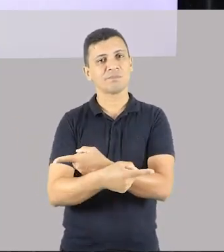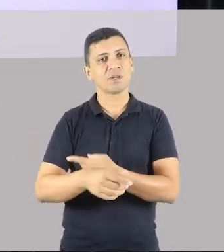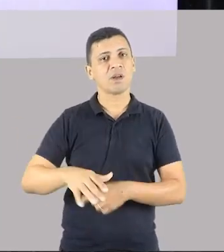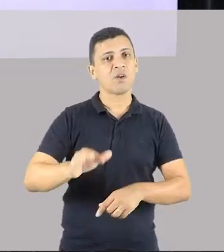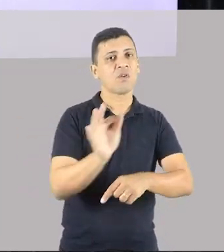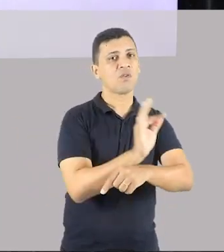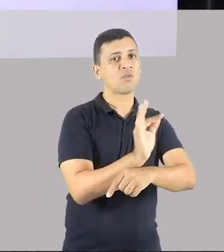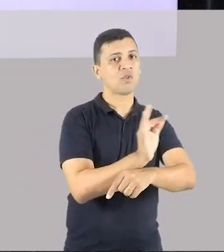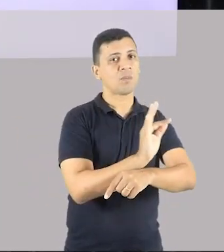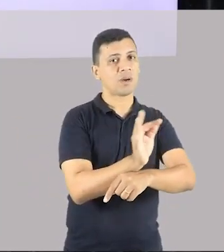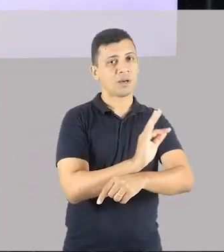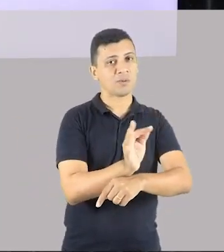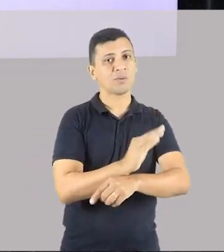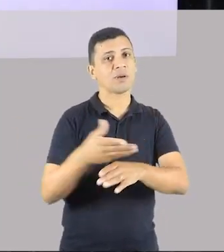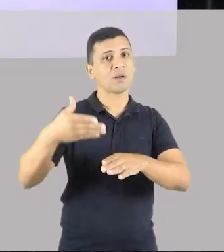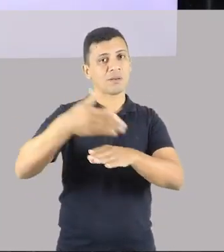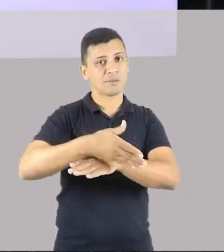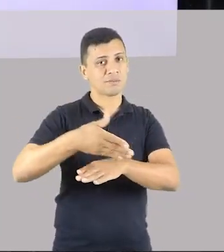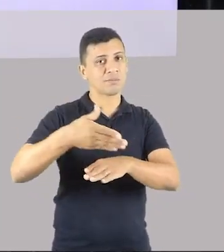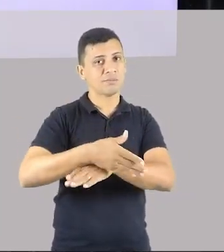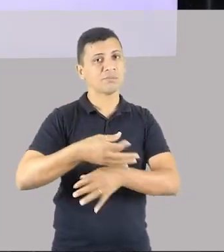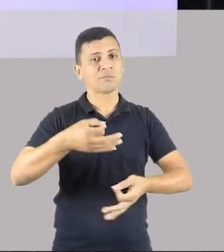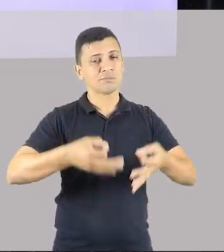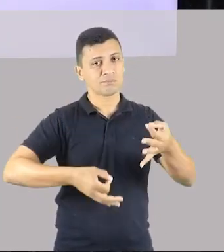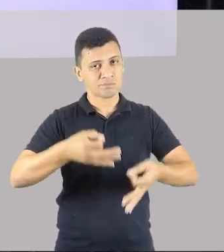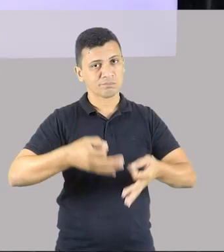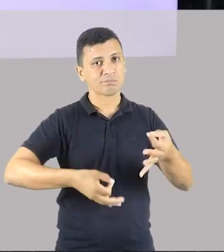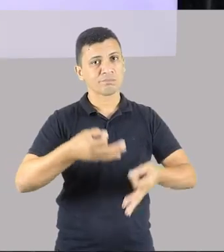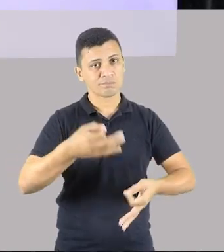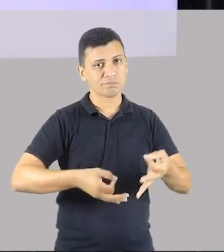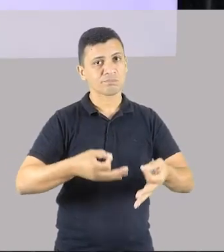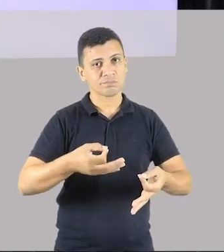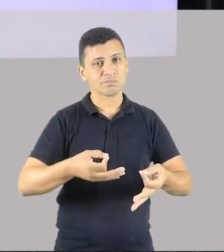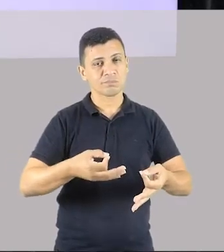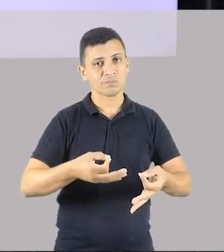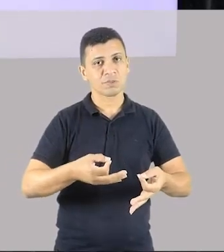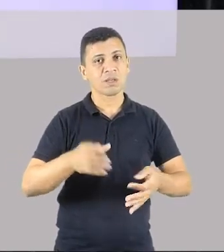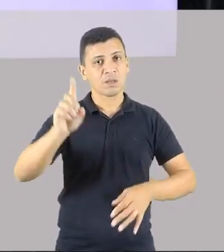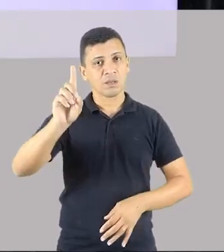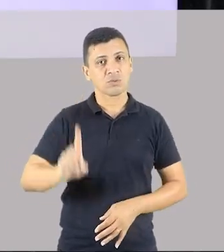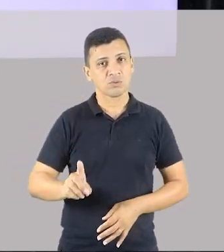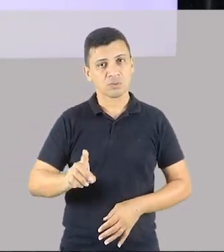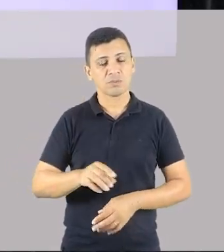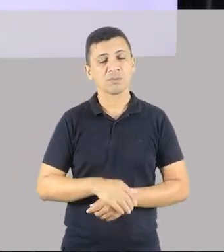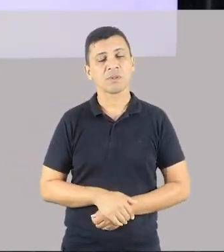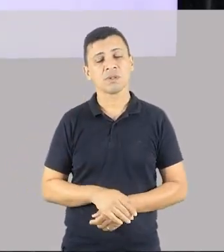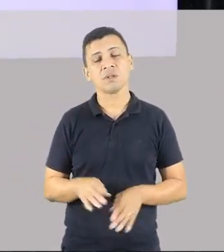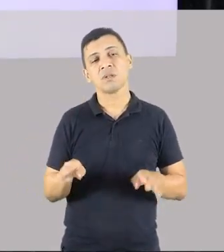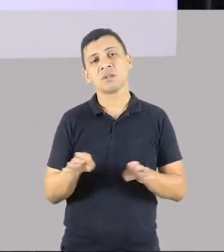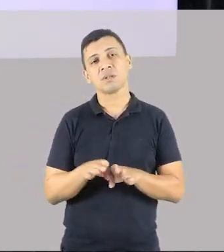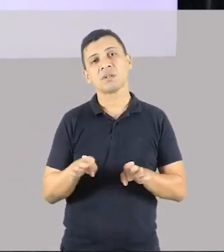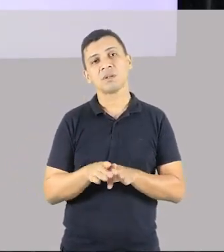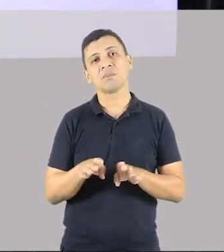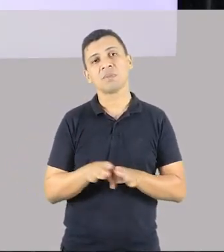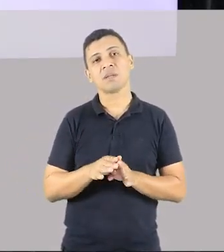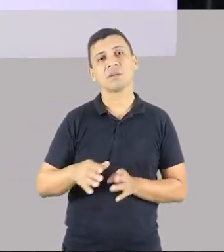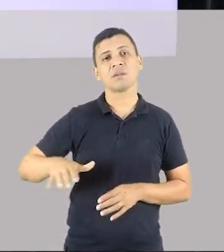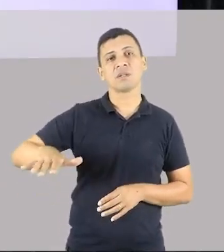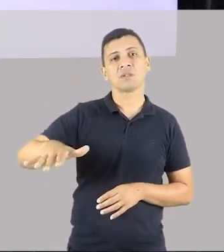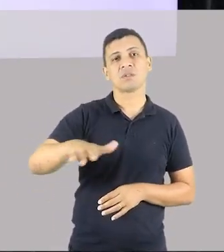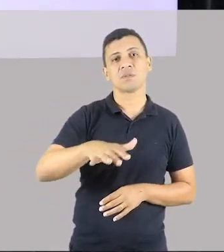dimensão formal, de garantir o acesso à justiça, de garantir o acesso ao direito de defesa, mas também numa